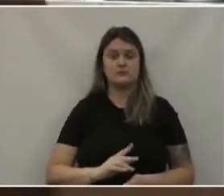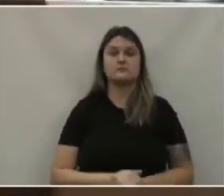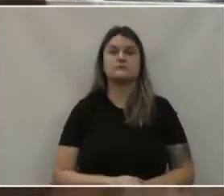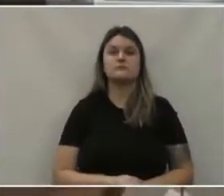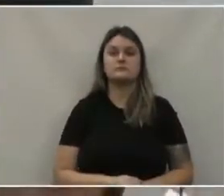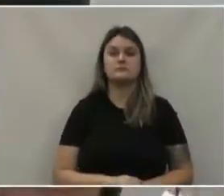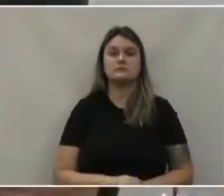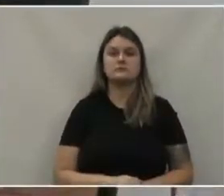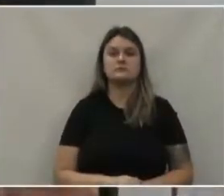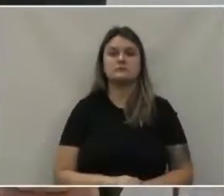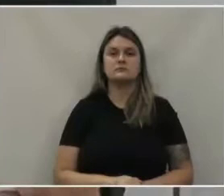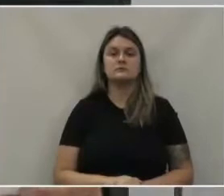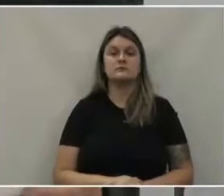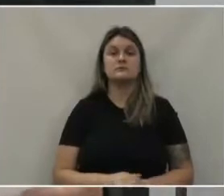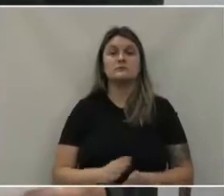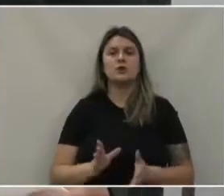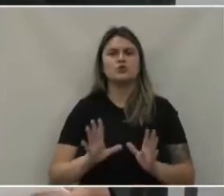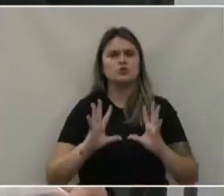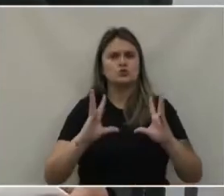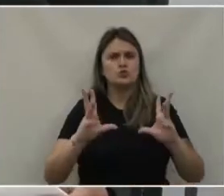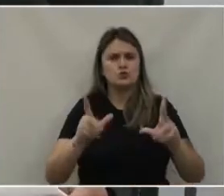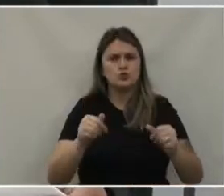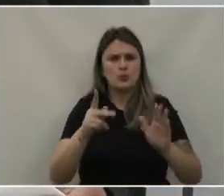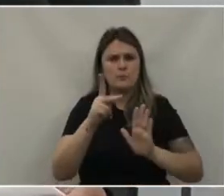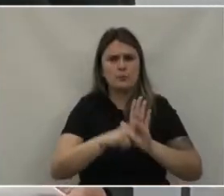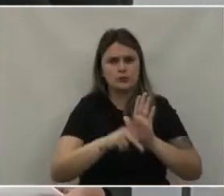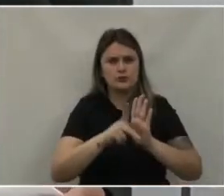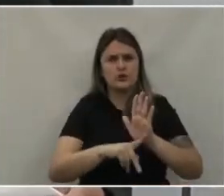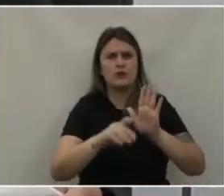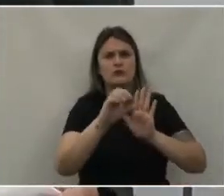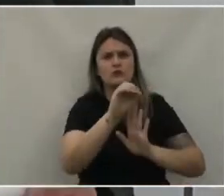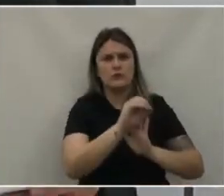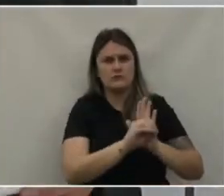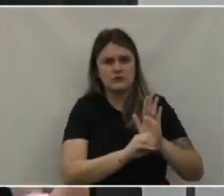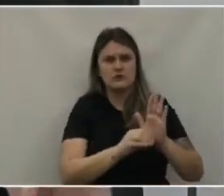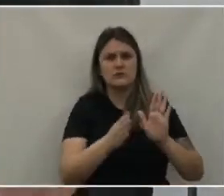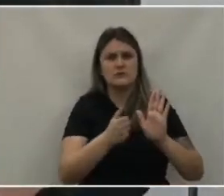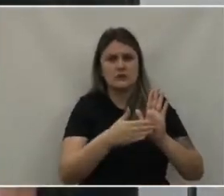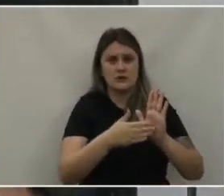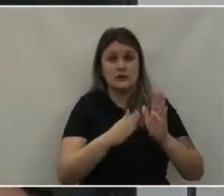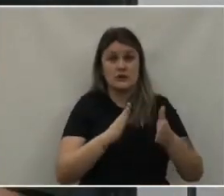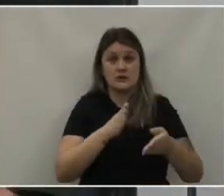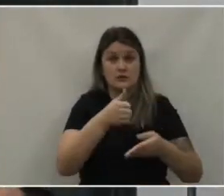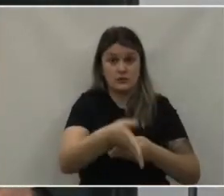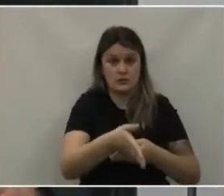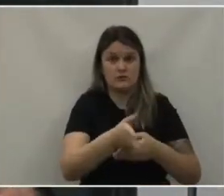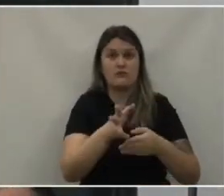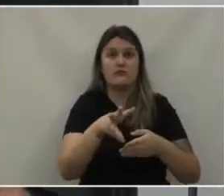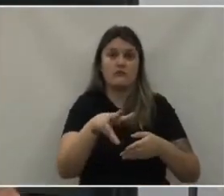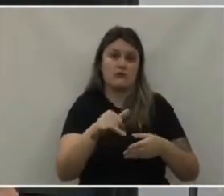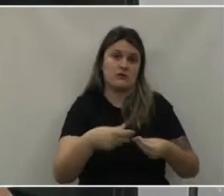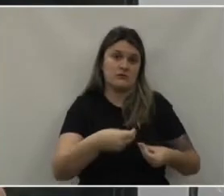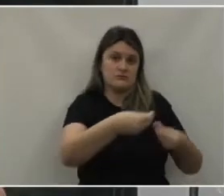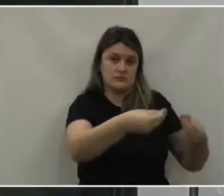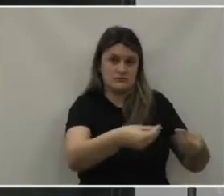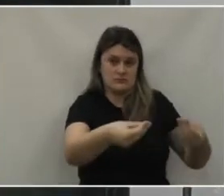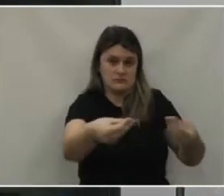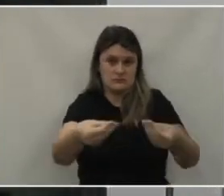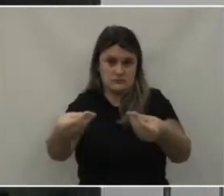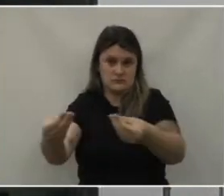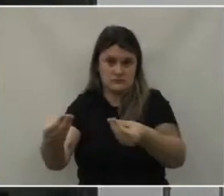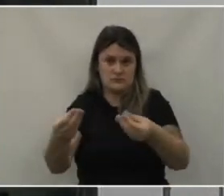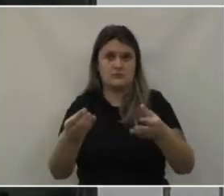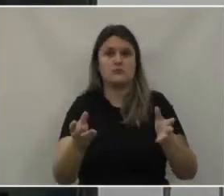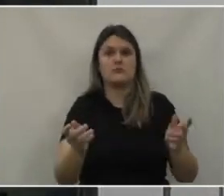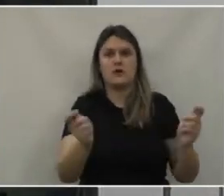Fim do expediente. As indicações serão remetidas aos órgãos competentes. Os projetos que deram entrada serão encaminhados